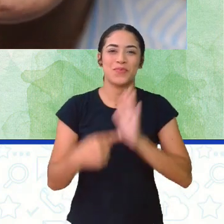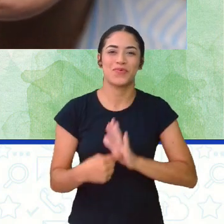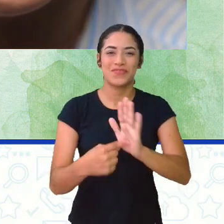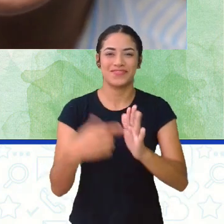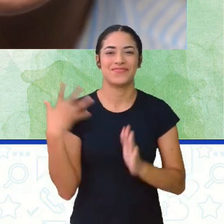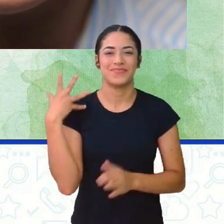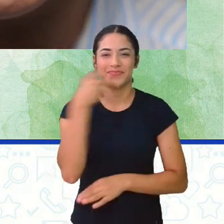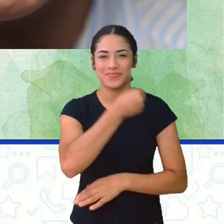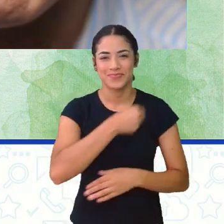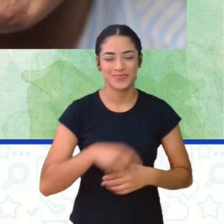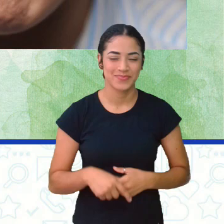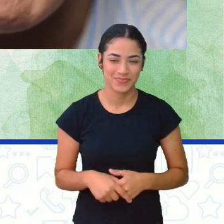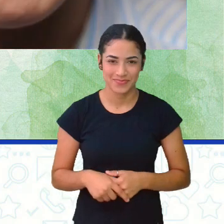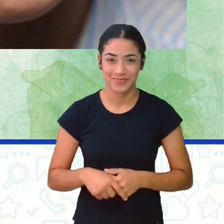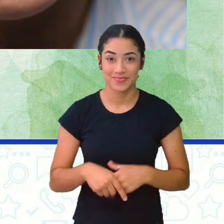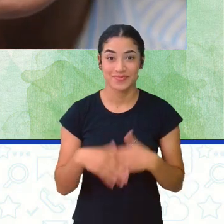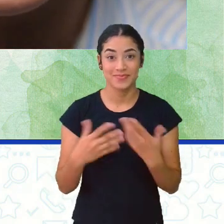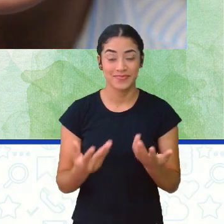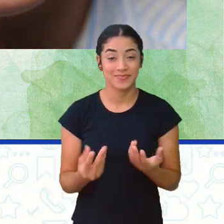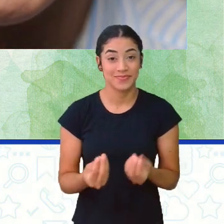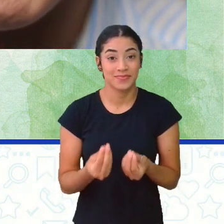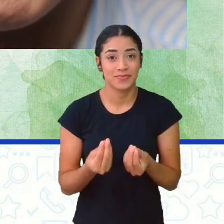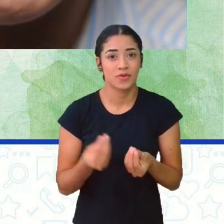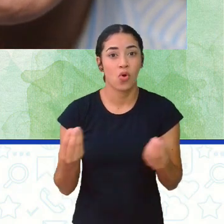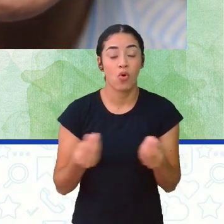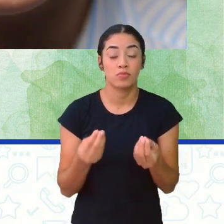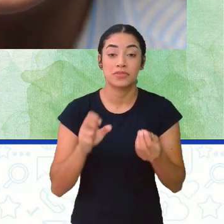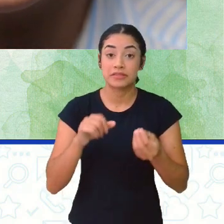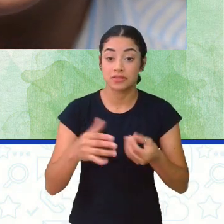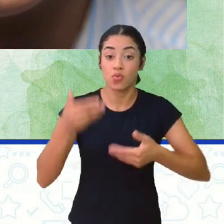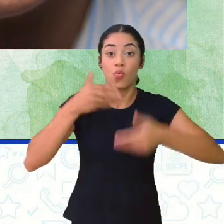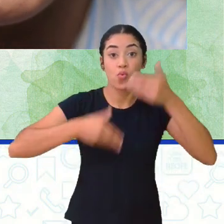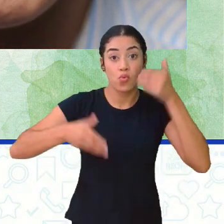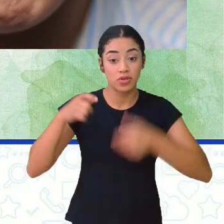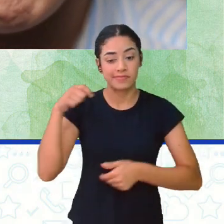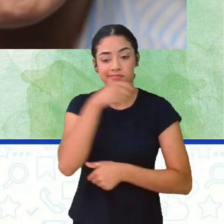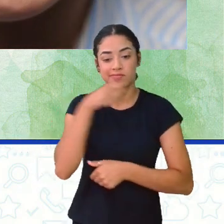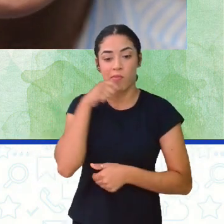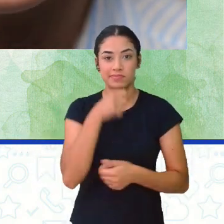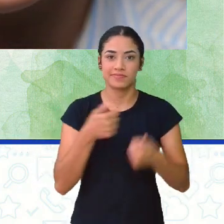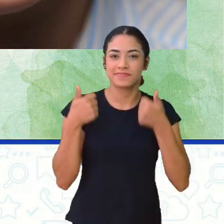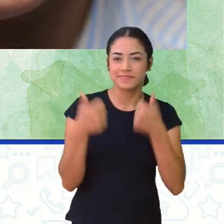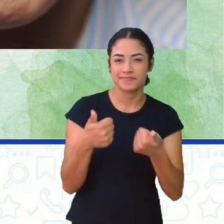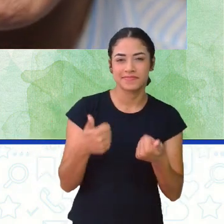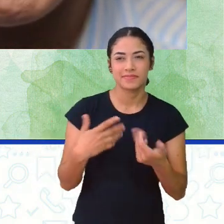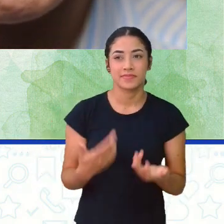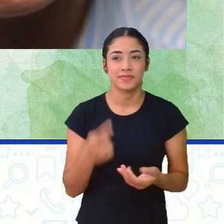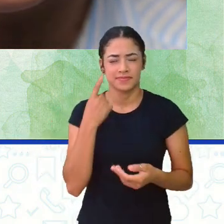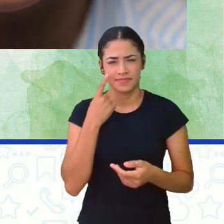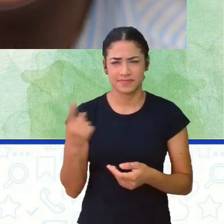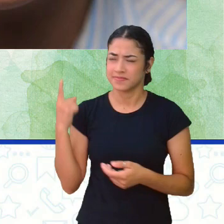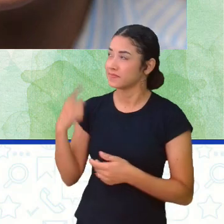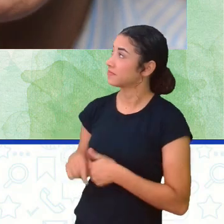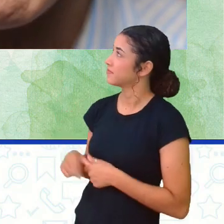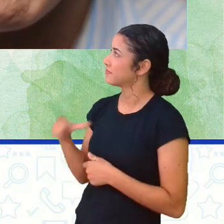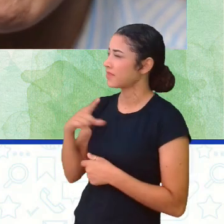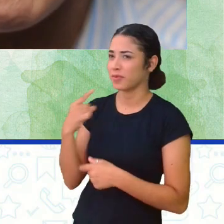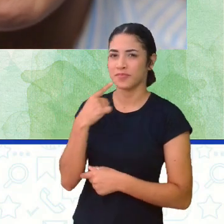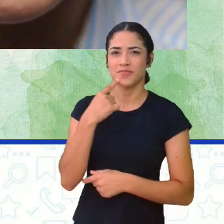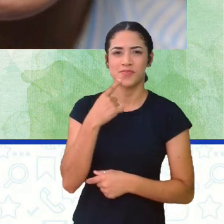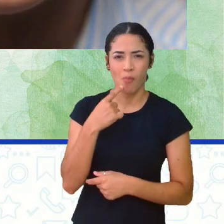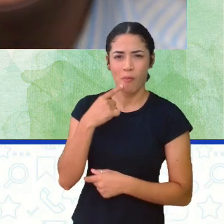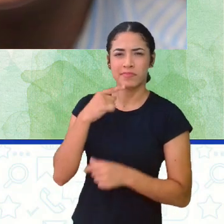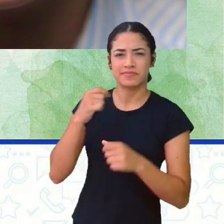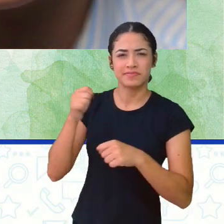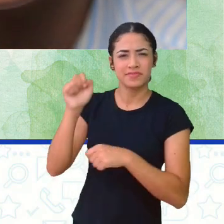bonito, e aí, através de quê? De um bom cuidado, uma boa escovação. Vocês devem estar vendo que tem aí uma boquinha circulando,